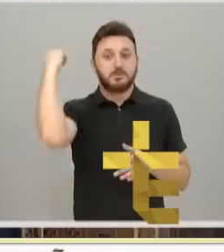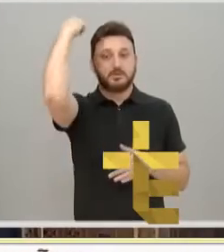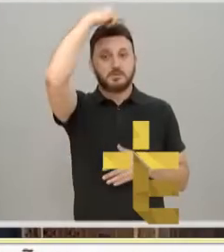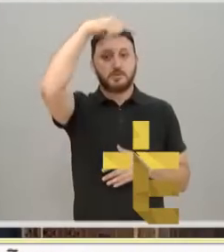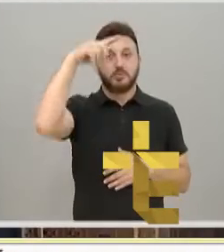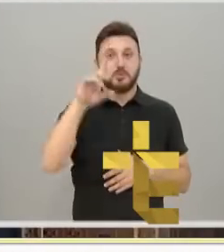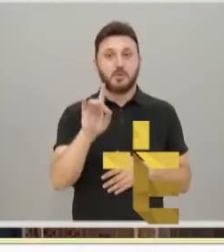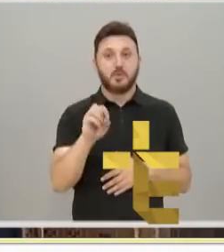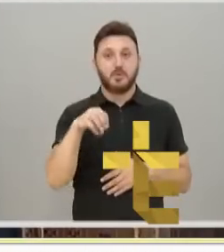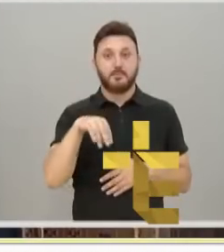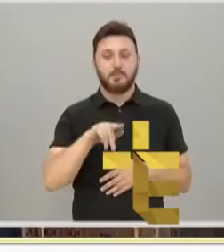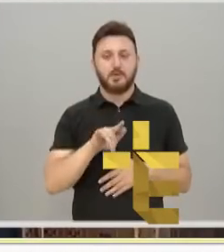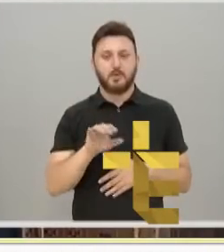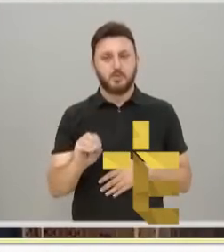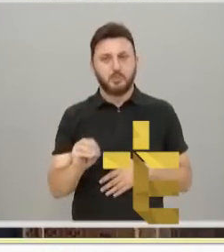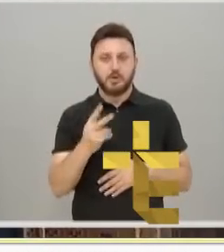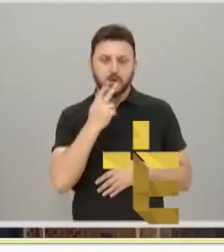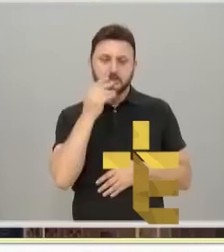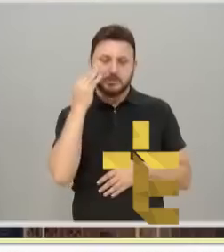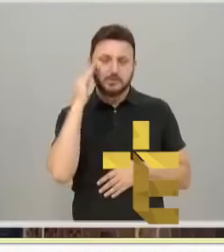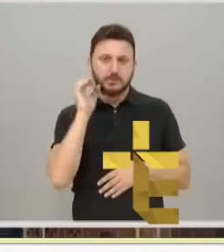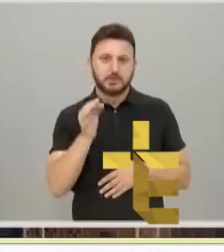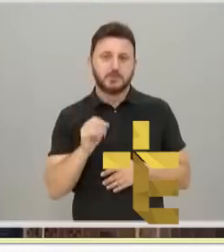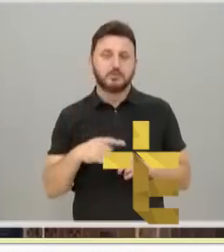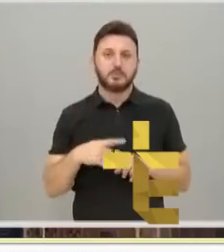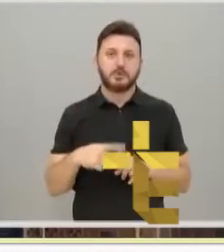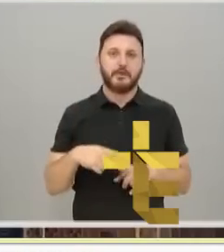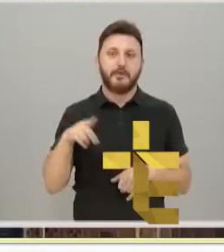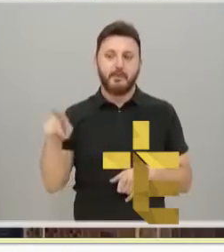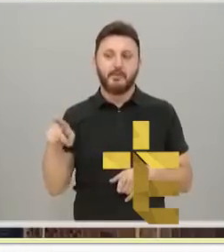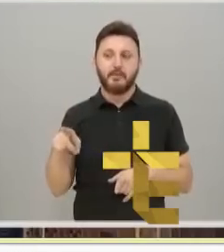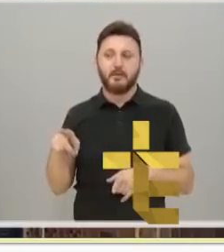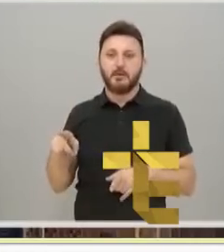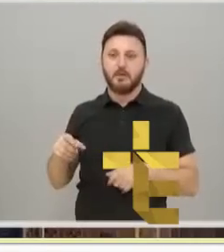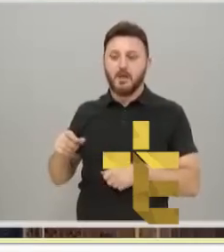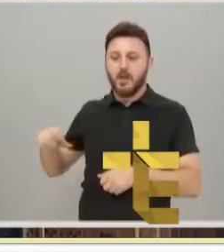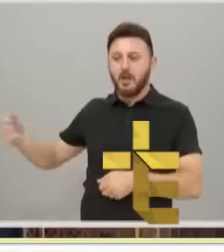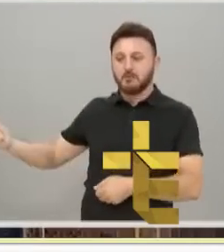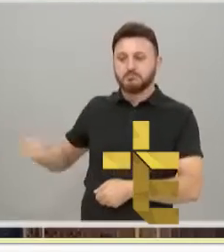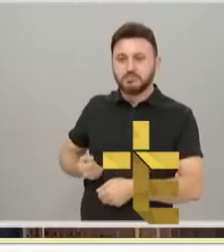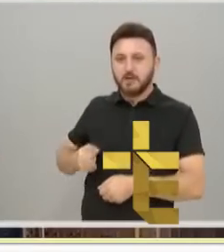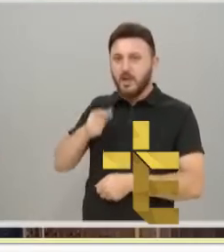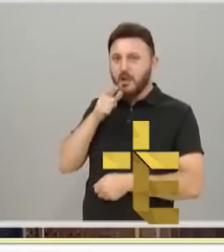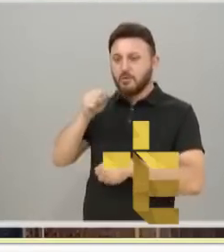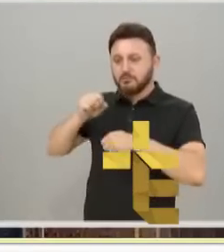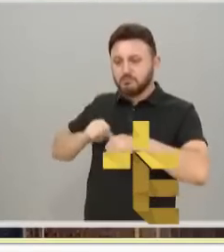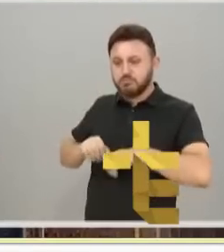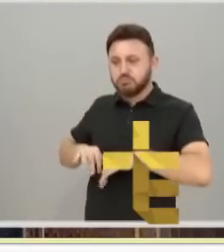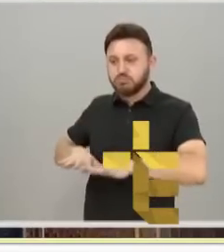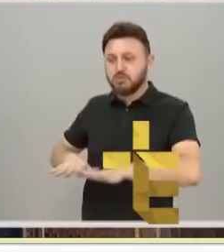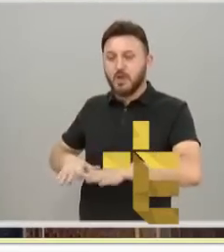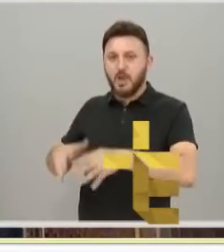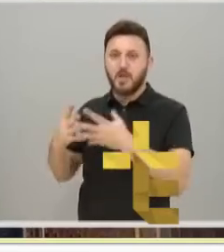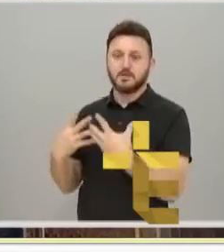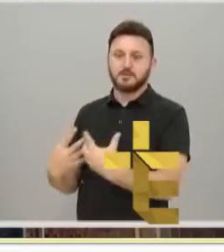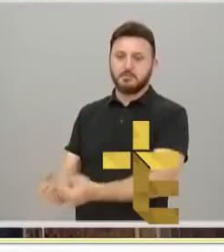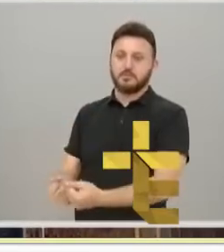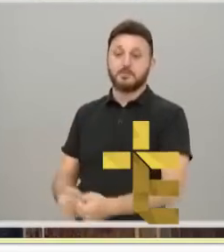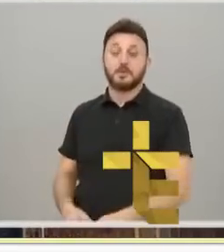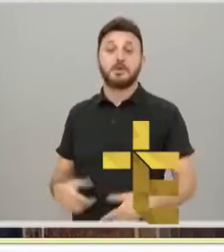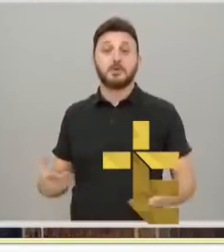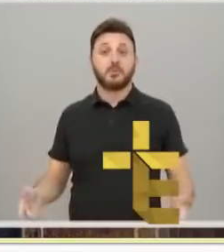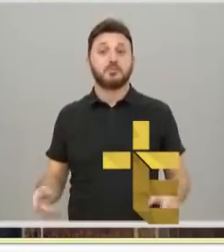Senhor. E nesse finalzinho de quaresma, eu já digo assim: